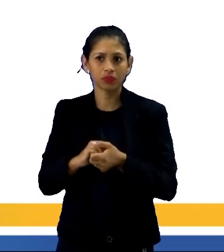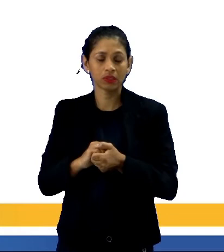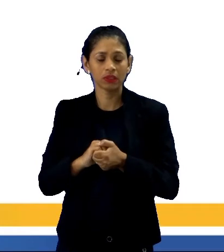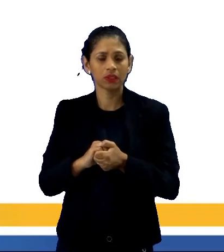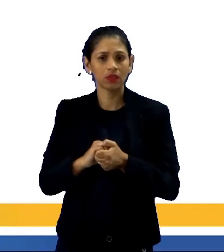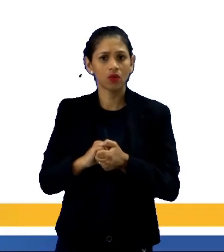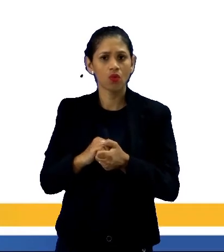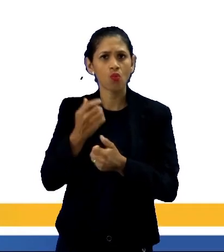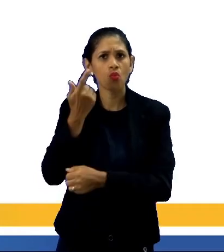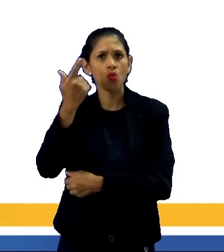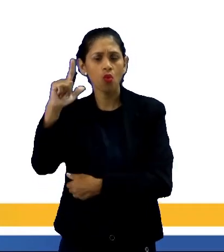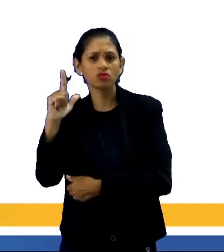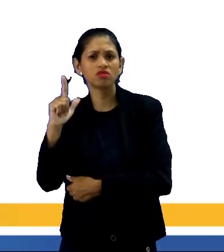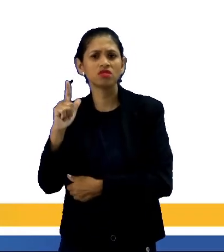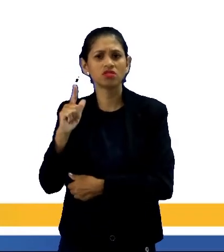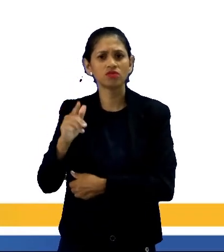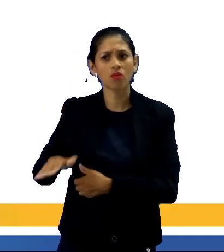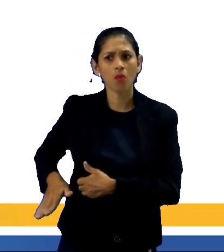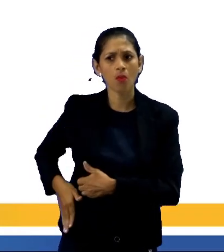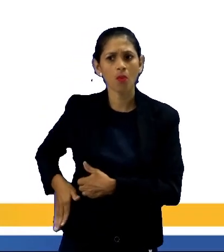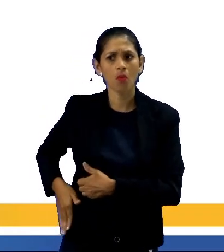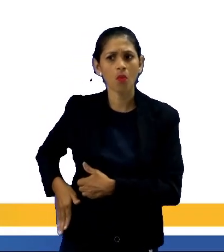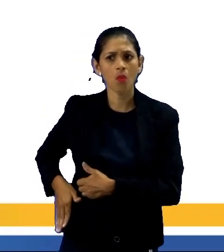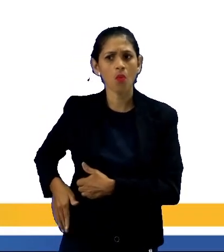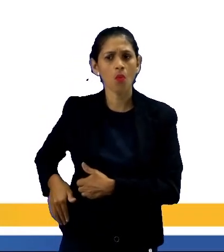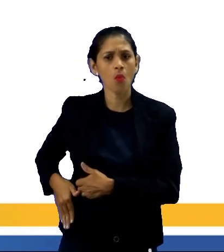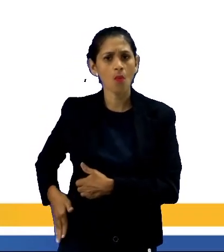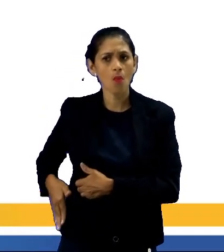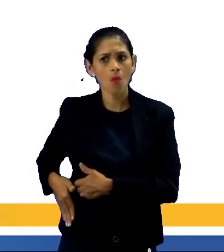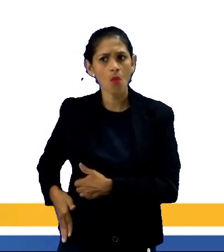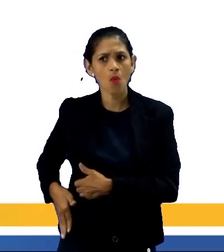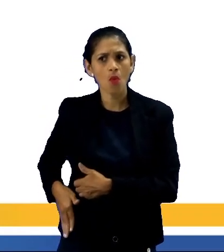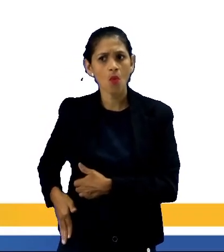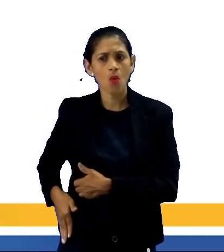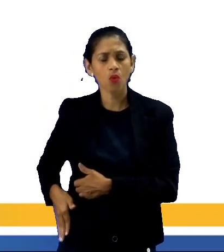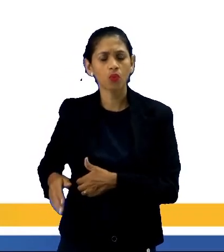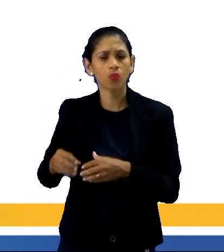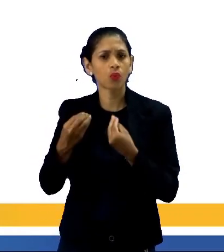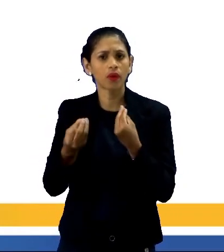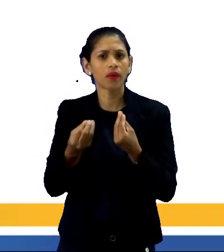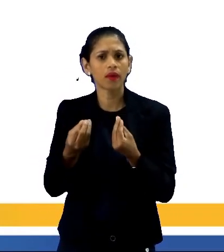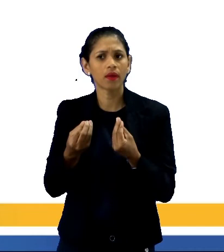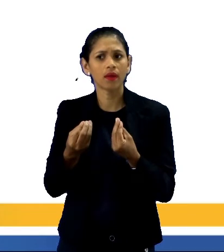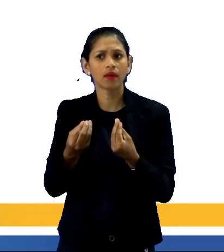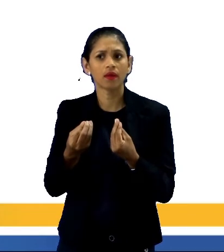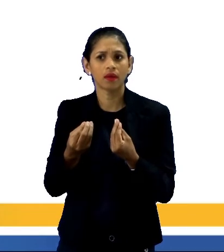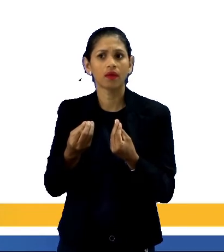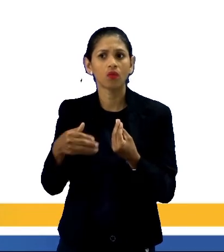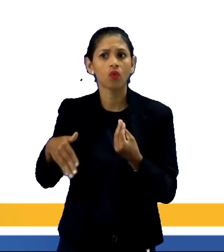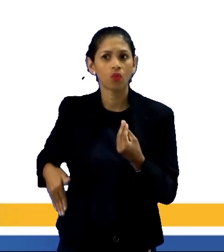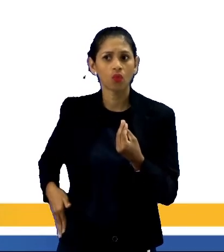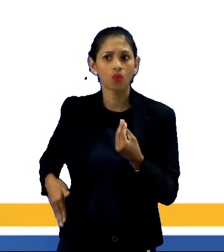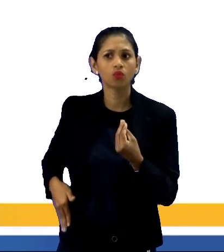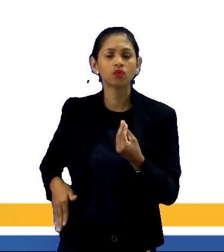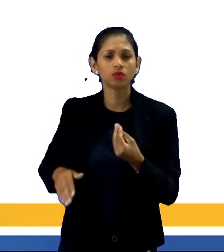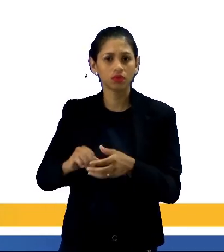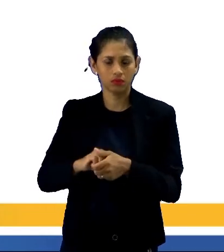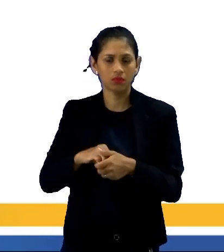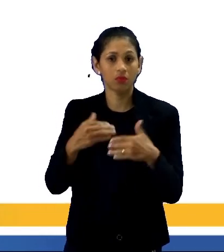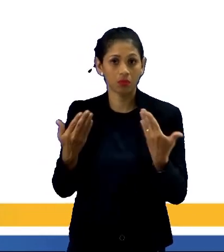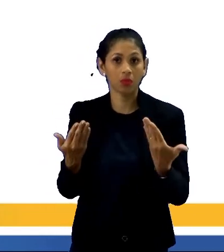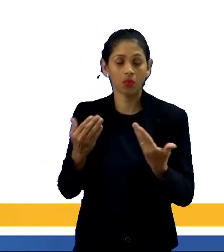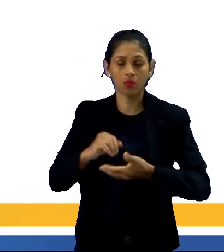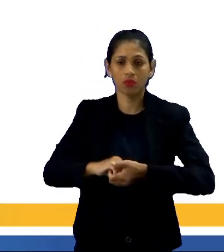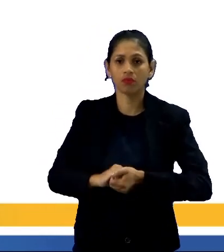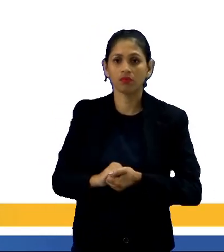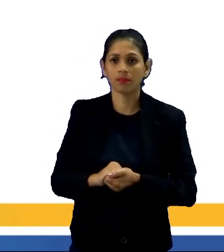outro sentido? É que significa que ele é barato, ele custa pouco, então você consegue pagar por esse